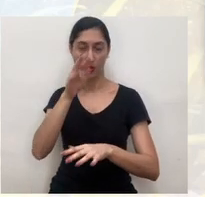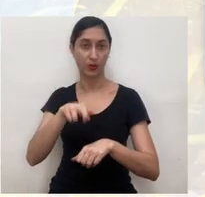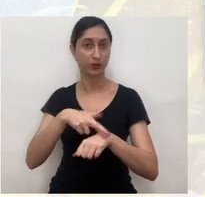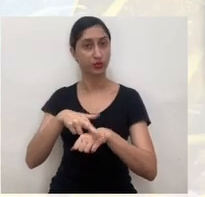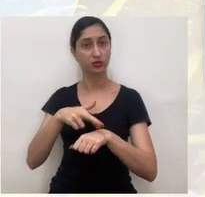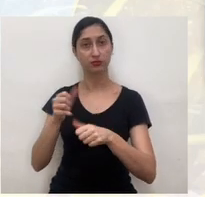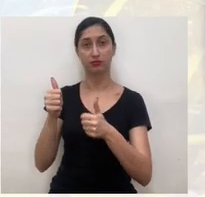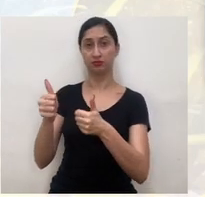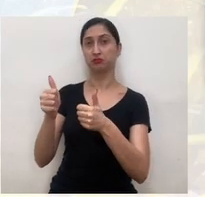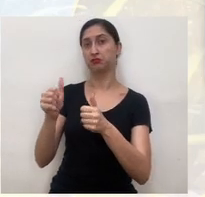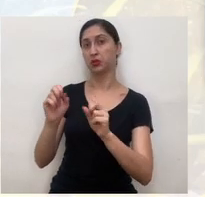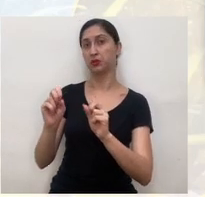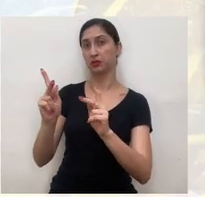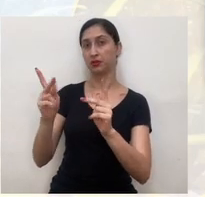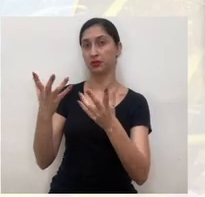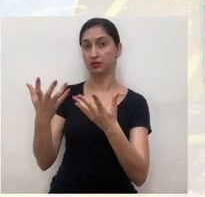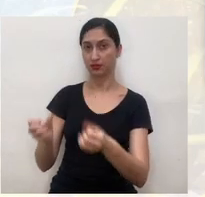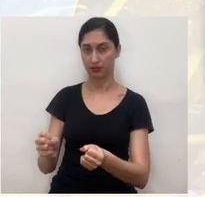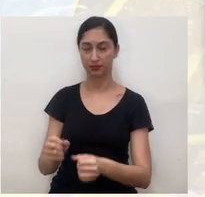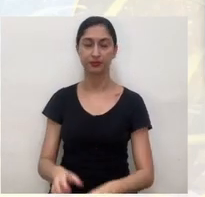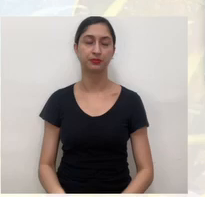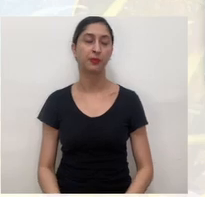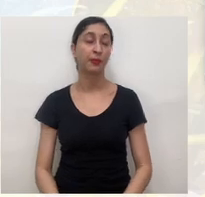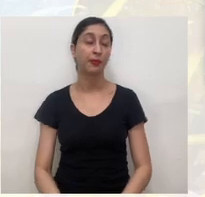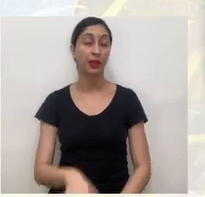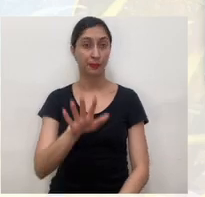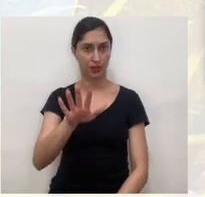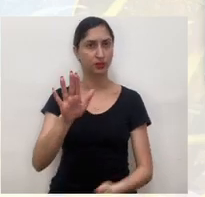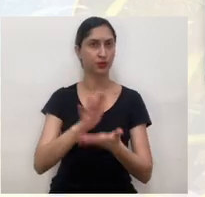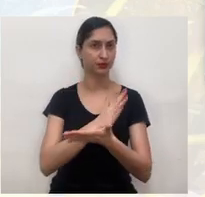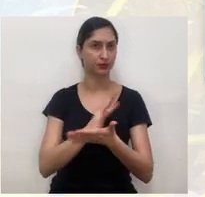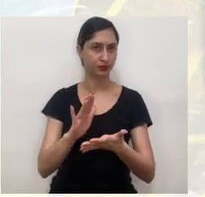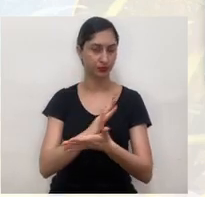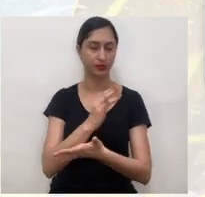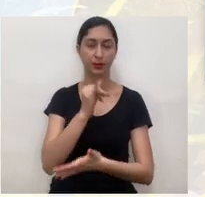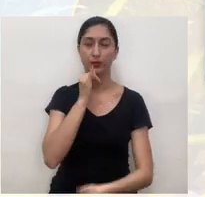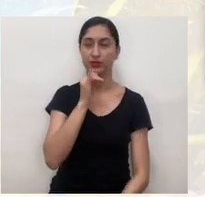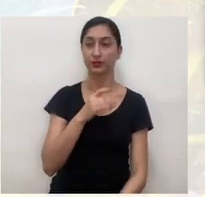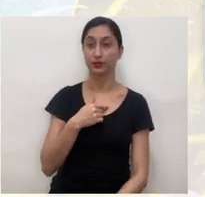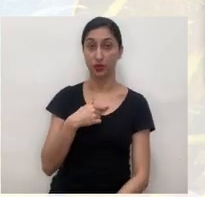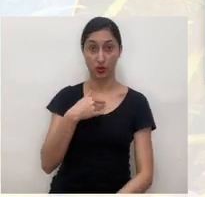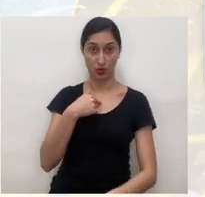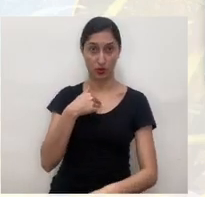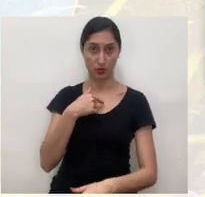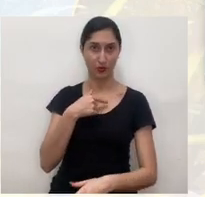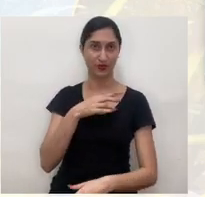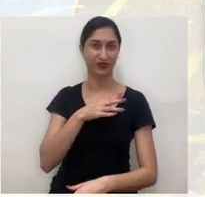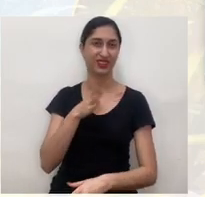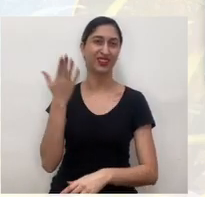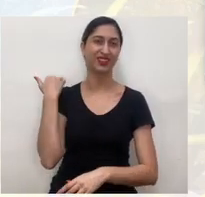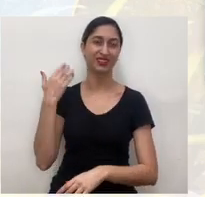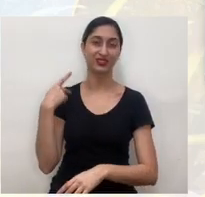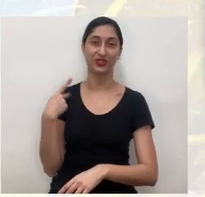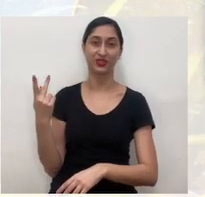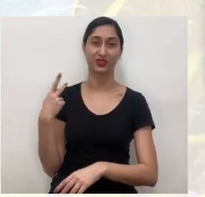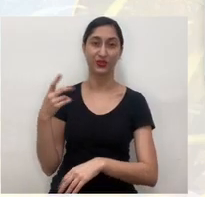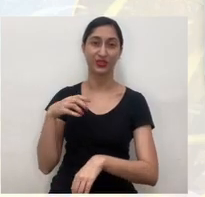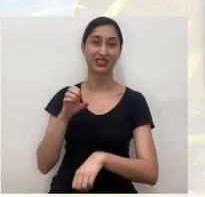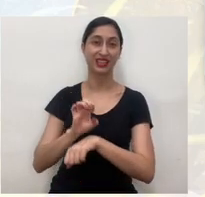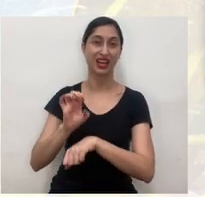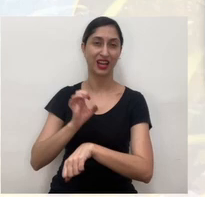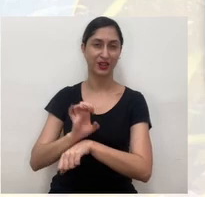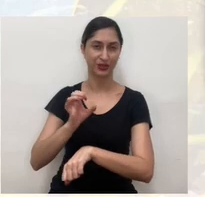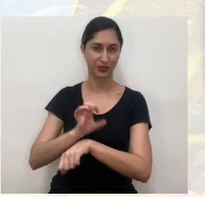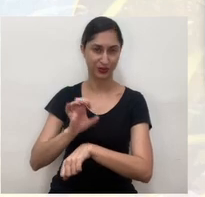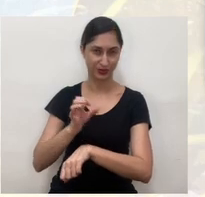são. O primeiro jardim que eu fui com o Roberto, a gente era estagiário, Haruyoshi Ono e eu. Nós